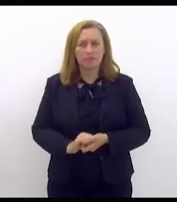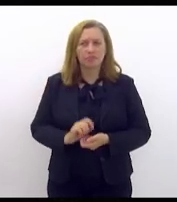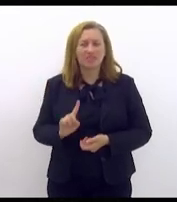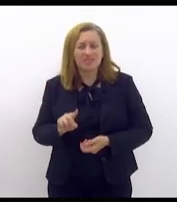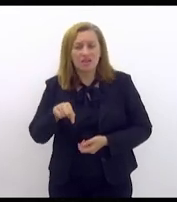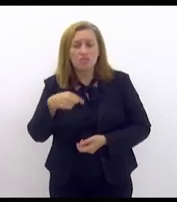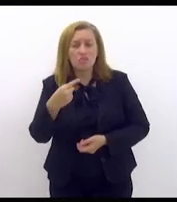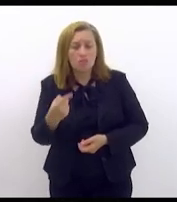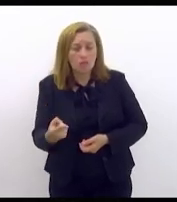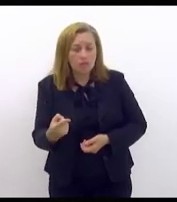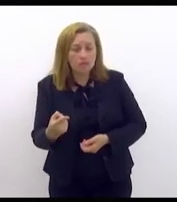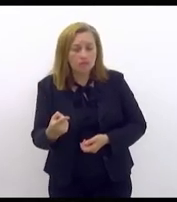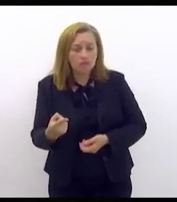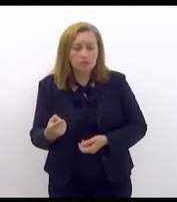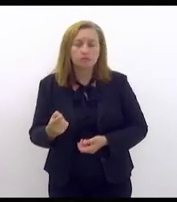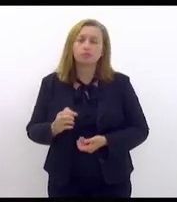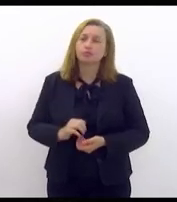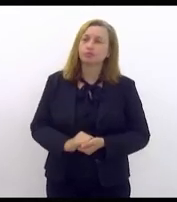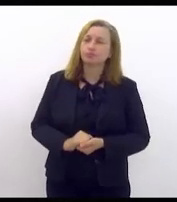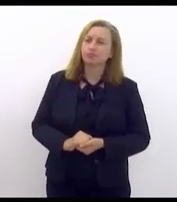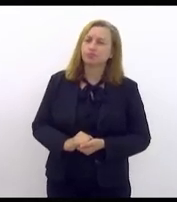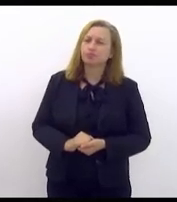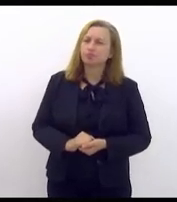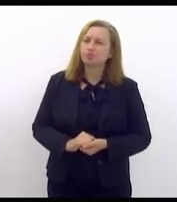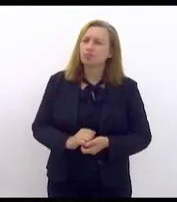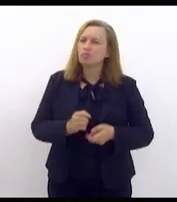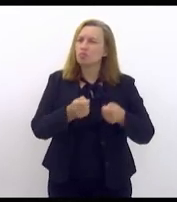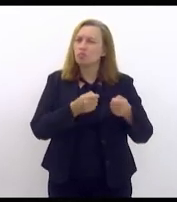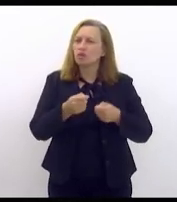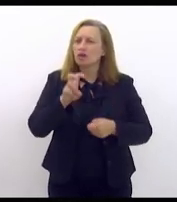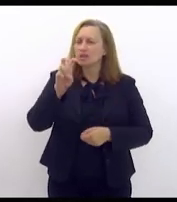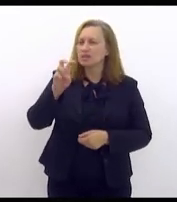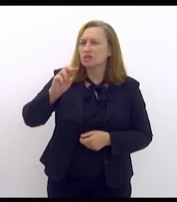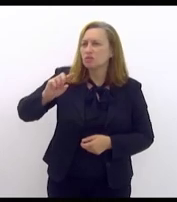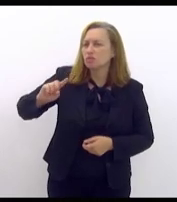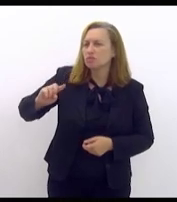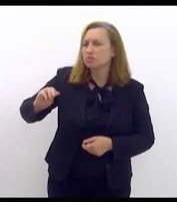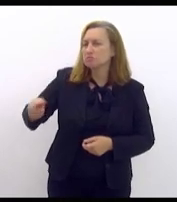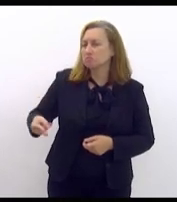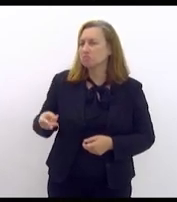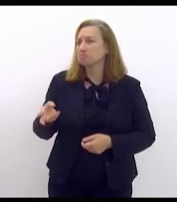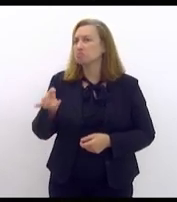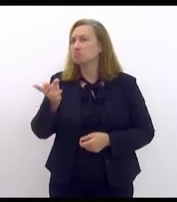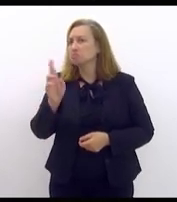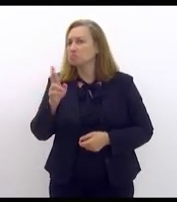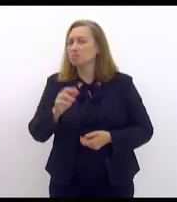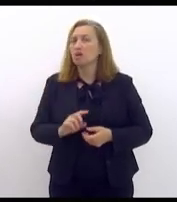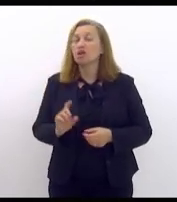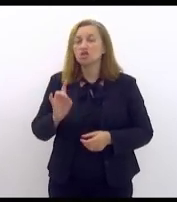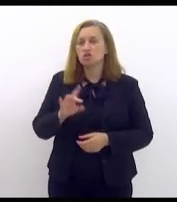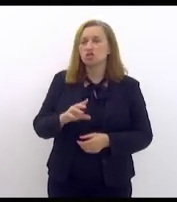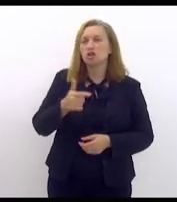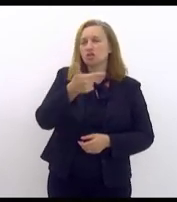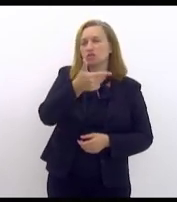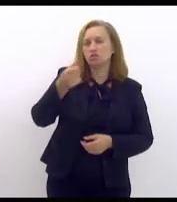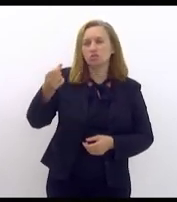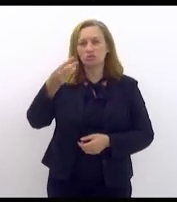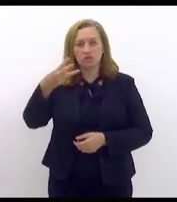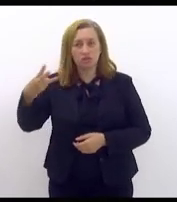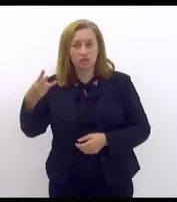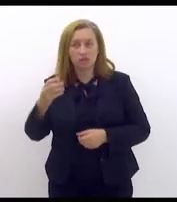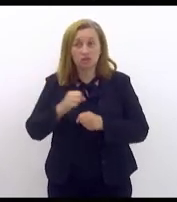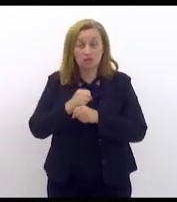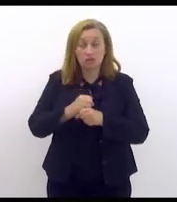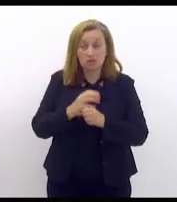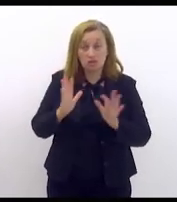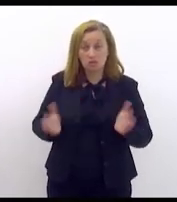depois, com contingenciamento, passou para apenas 5 mil reais. Já em 2023, no presente exercício,